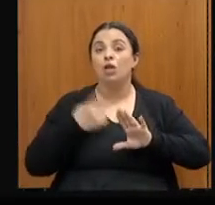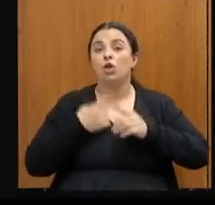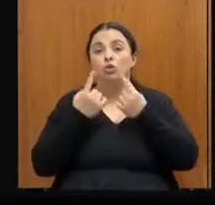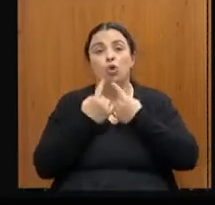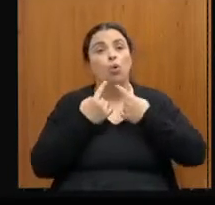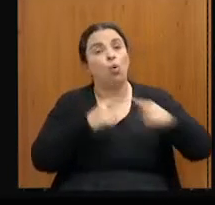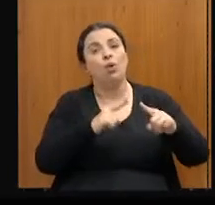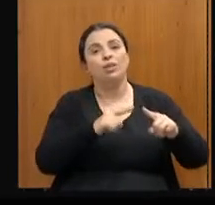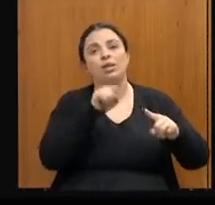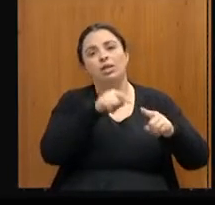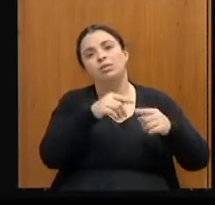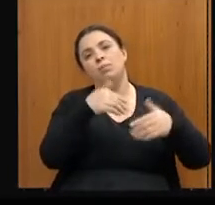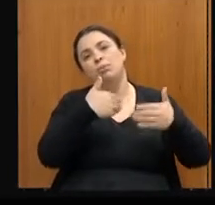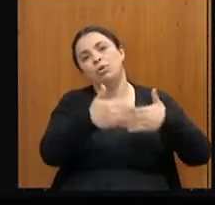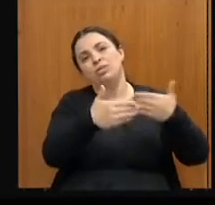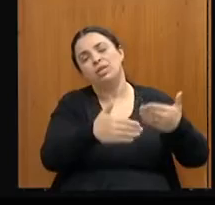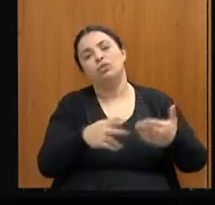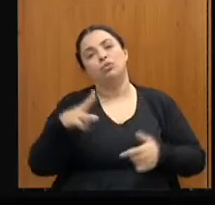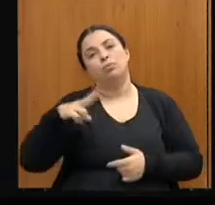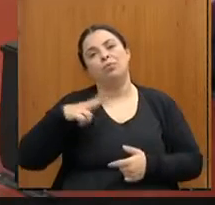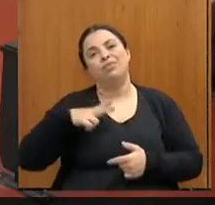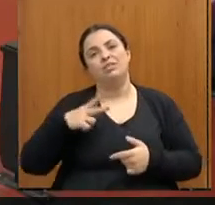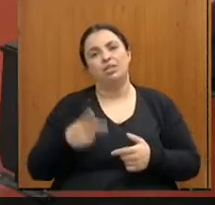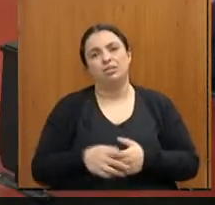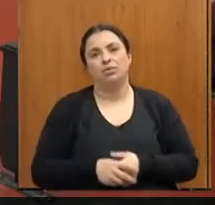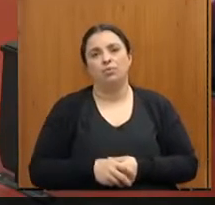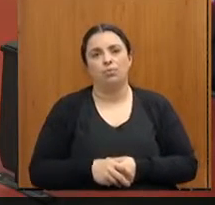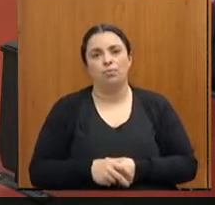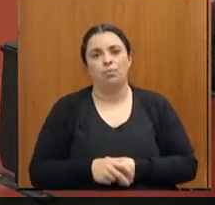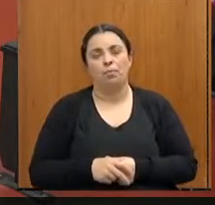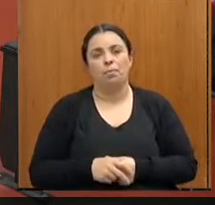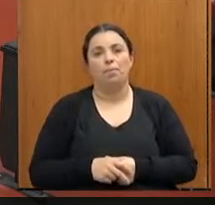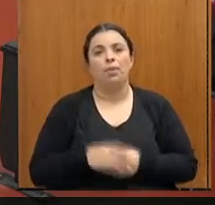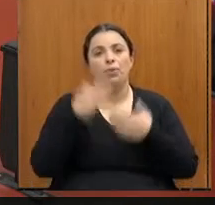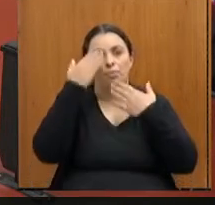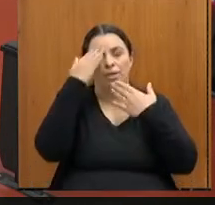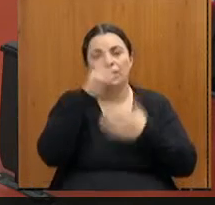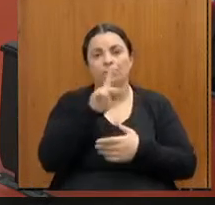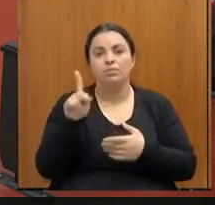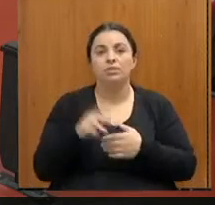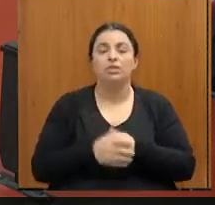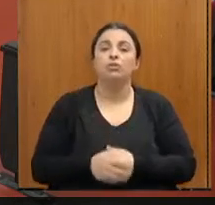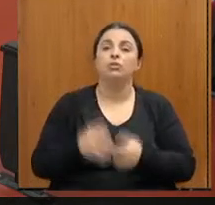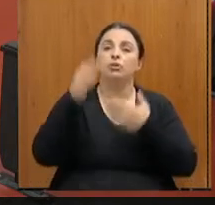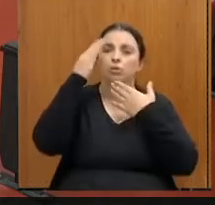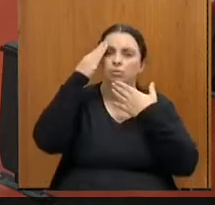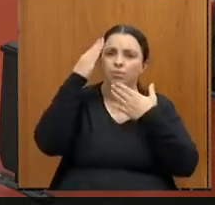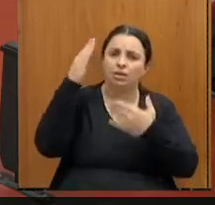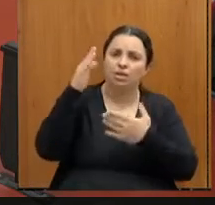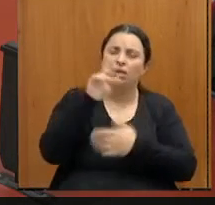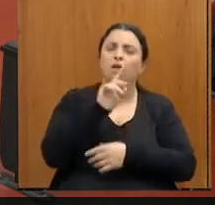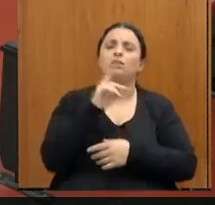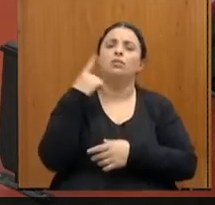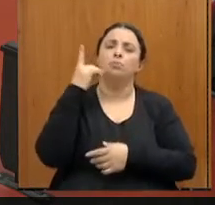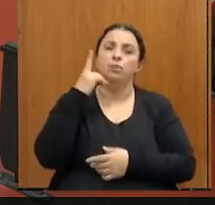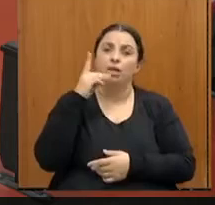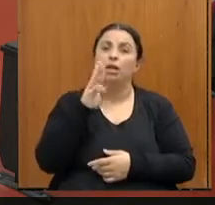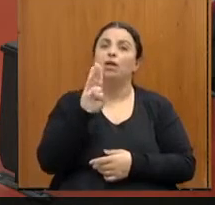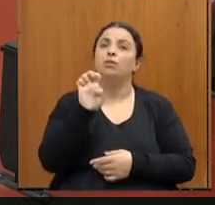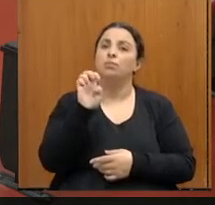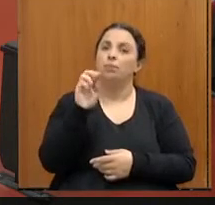contrário os processos de privatização Obrigado presente e obrigado Deputado Betão